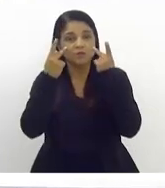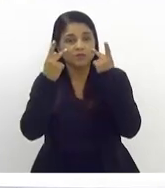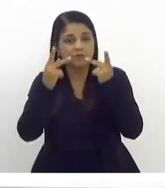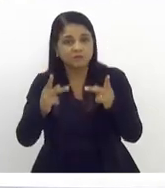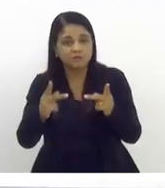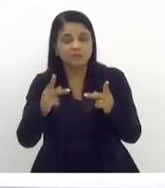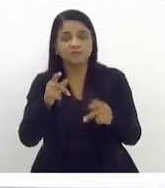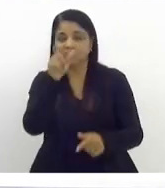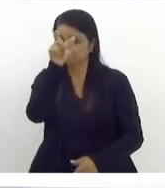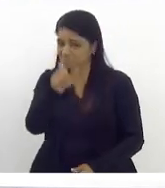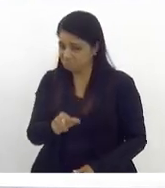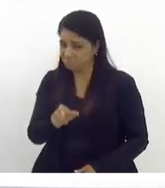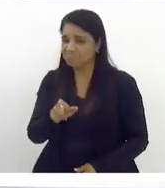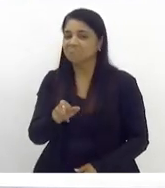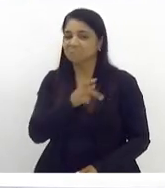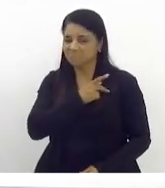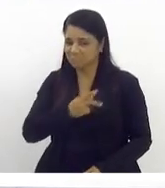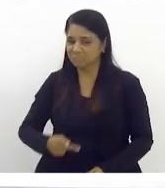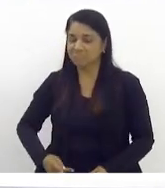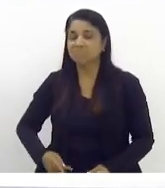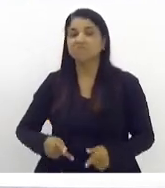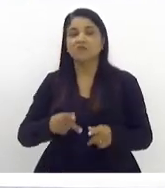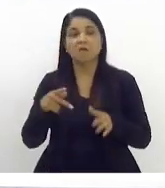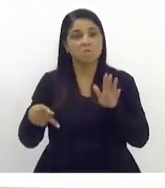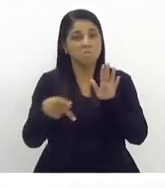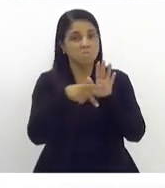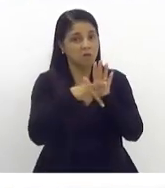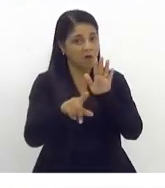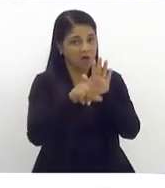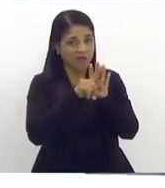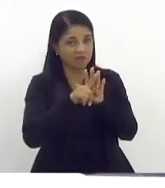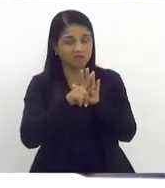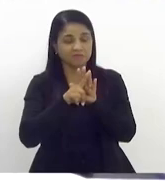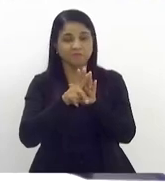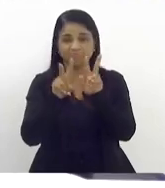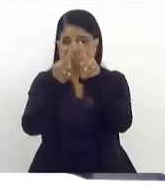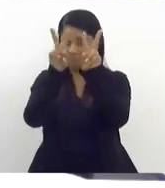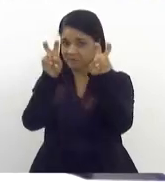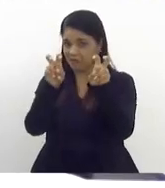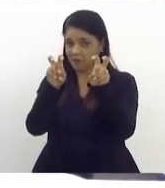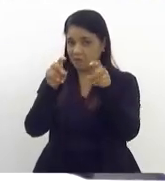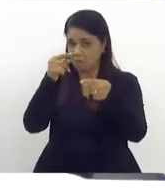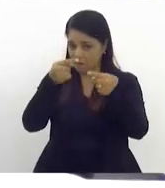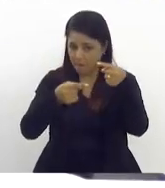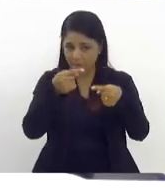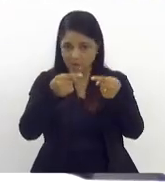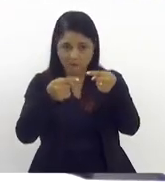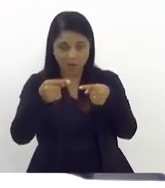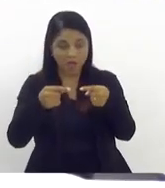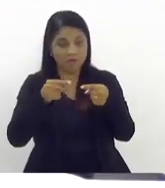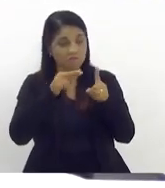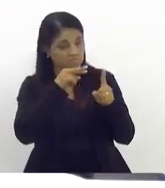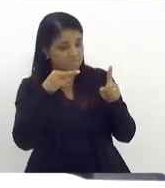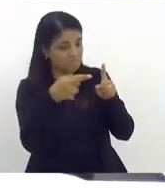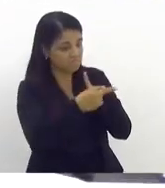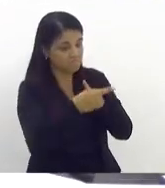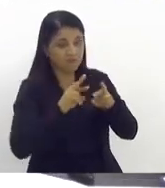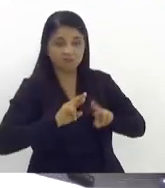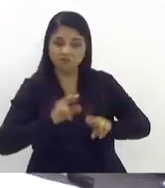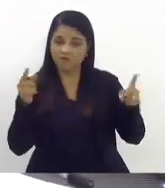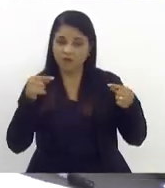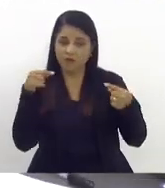Vossa Excelência põe projetos polêmicos, de, inclusive, de visões diferentes da sua, né?